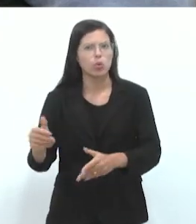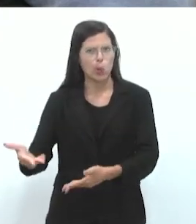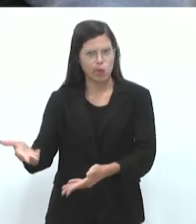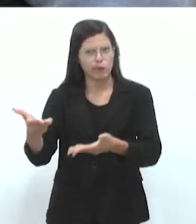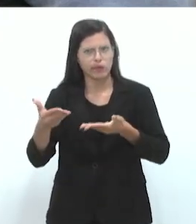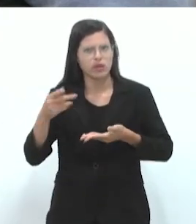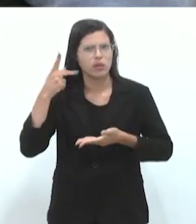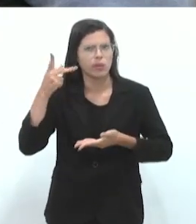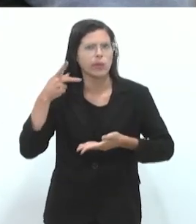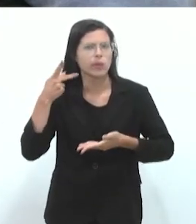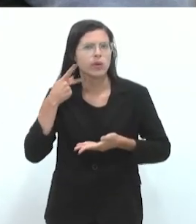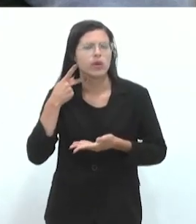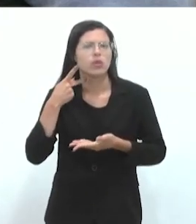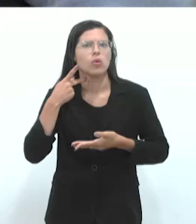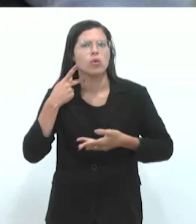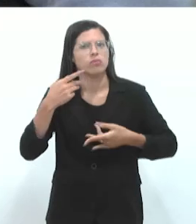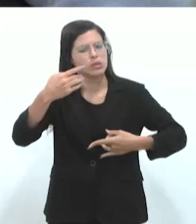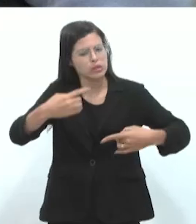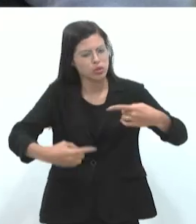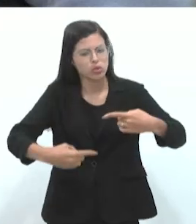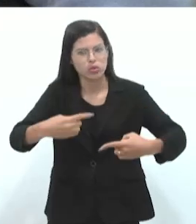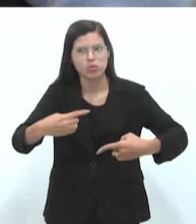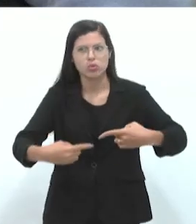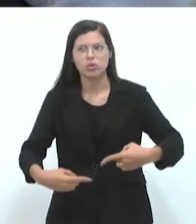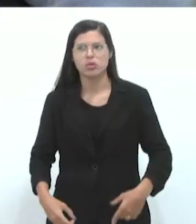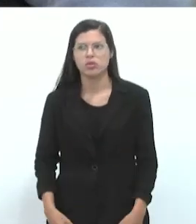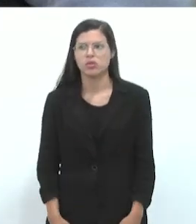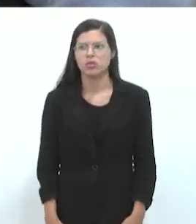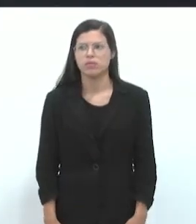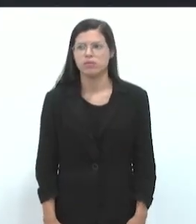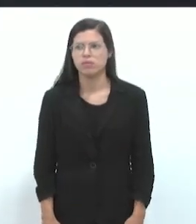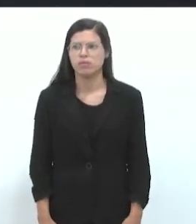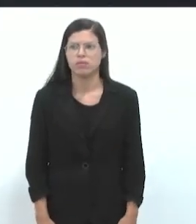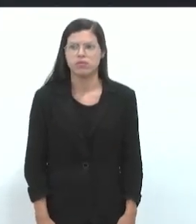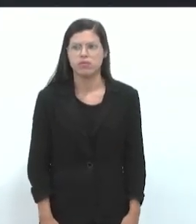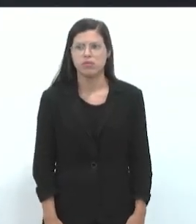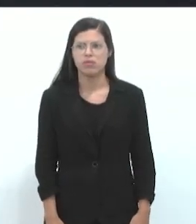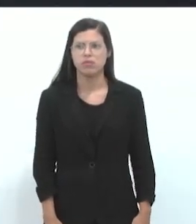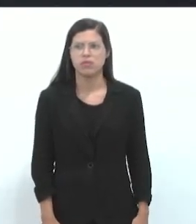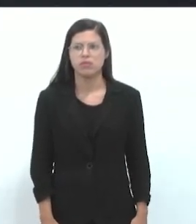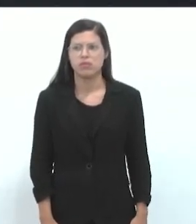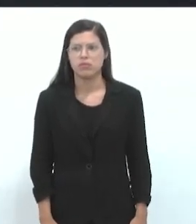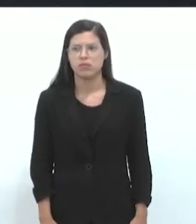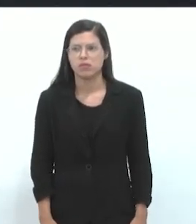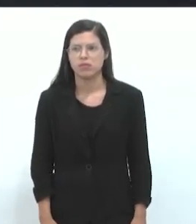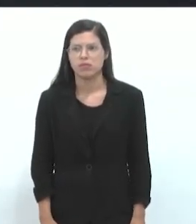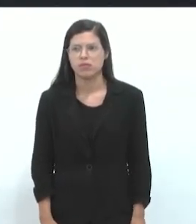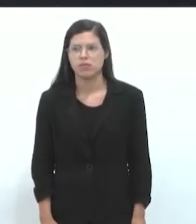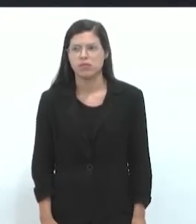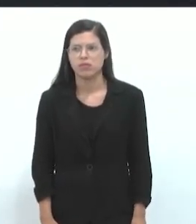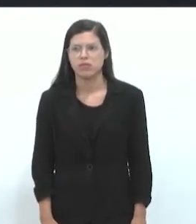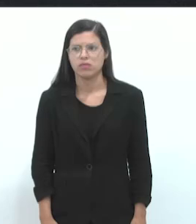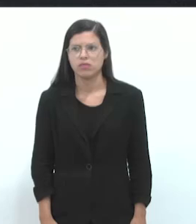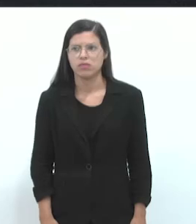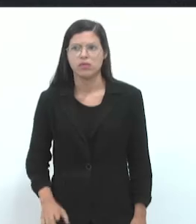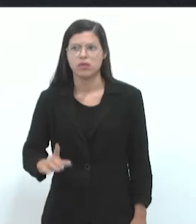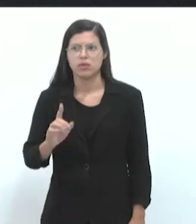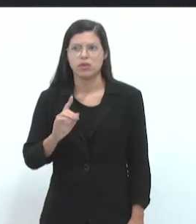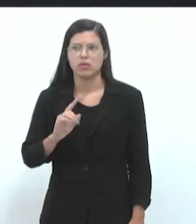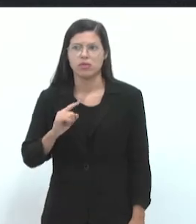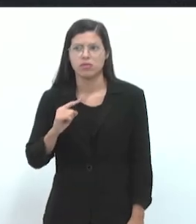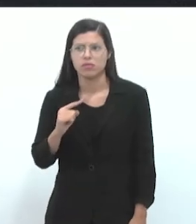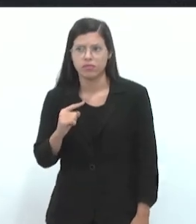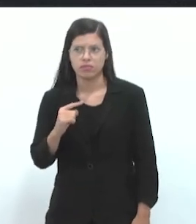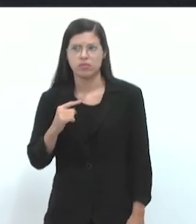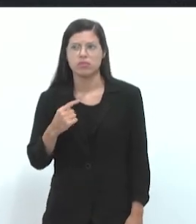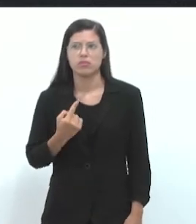para discutir isso. Outra coisa, Não, convidar, e consulta nossa, porque nossa nós iremos procuradoria, passar. Nós iremos passar. E eles